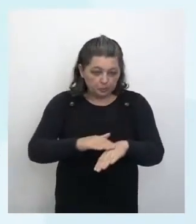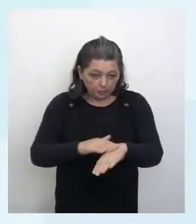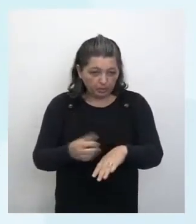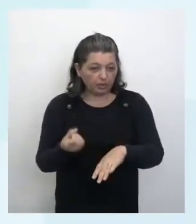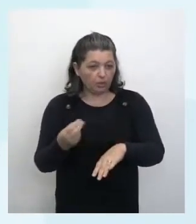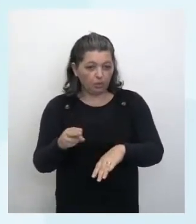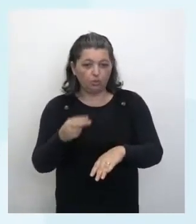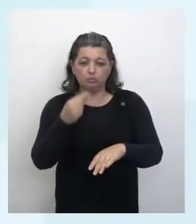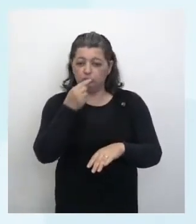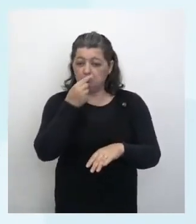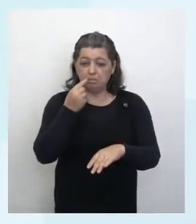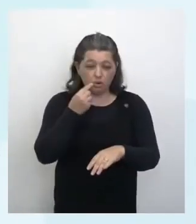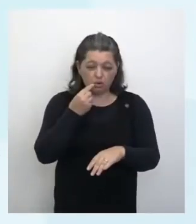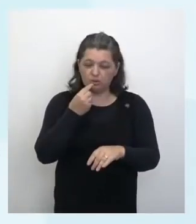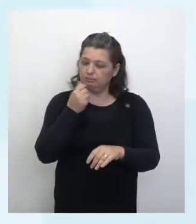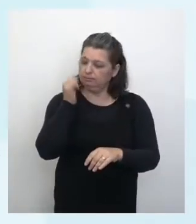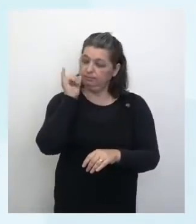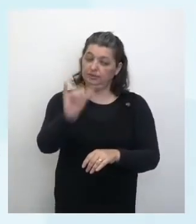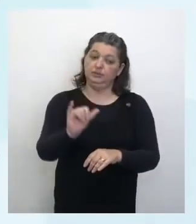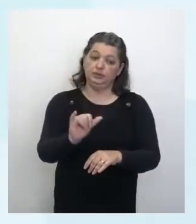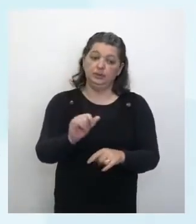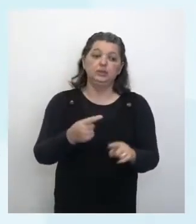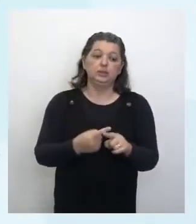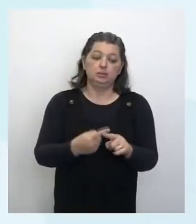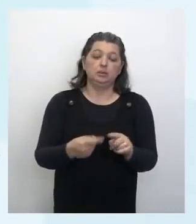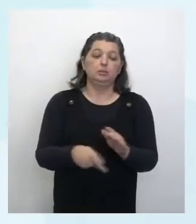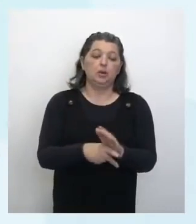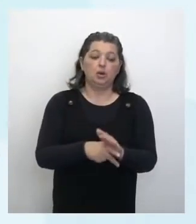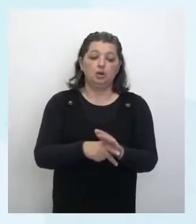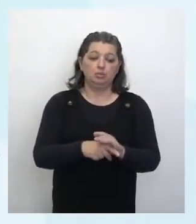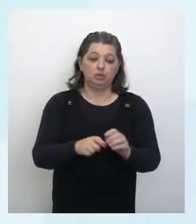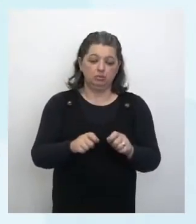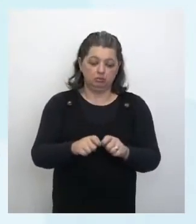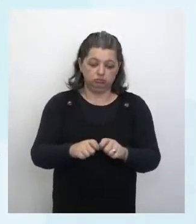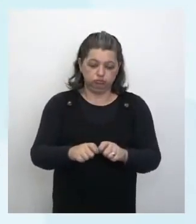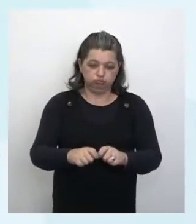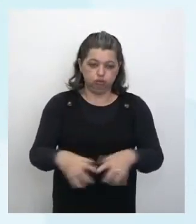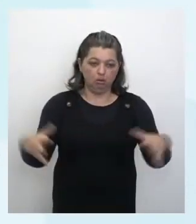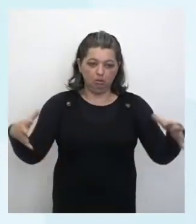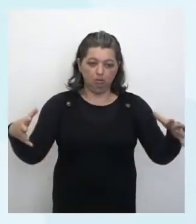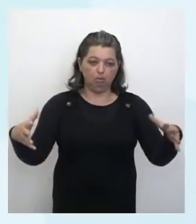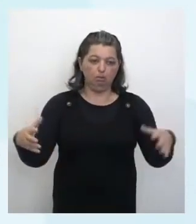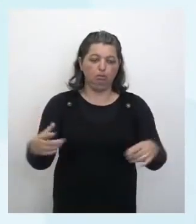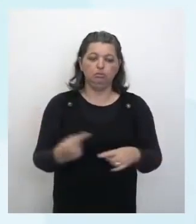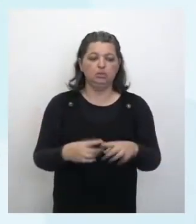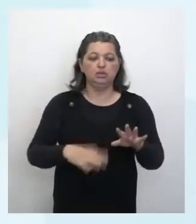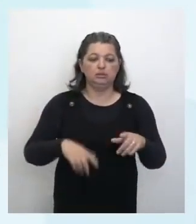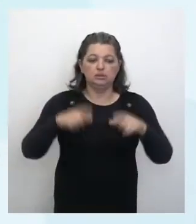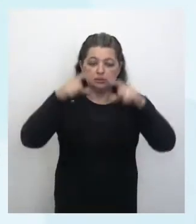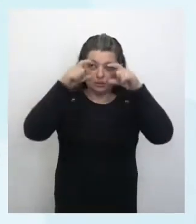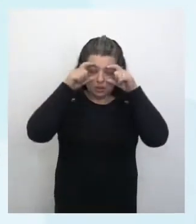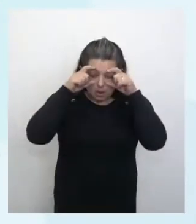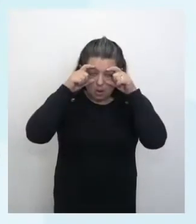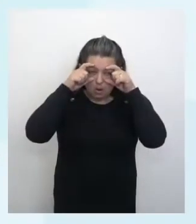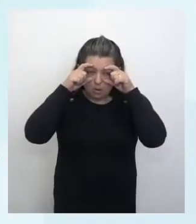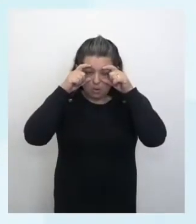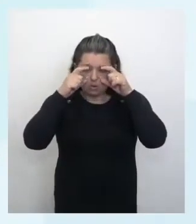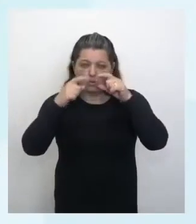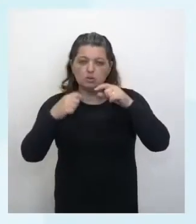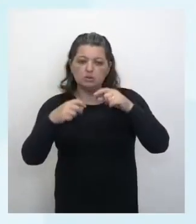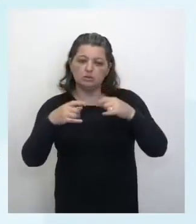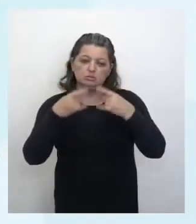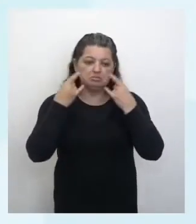boca. Os explosivos, né, que eles vão explodir, e dependendo se eu tiver, por exemplo, sem óculos, pode ir para o meu rosto, para o meu